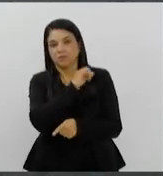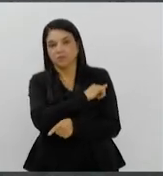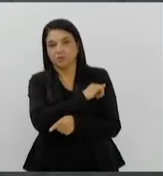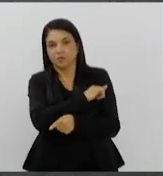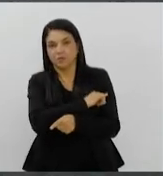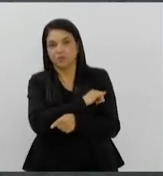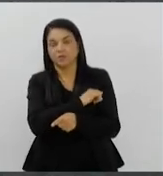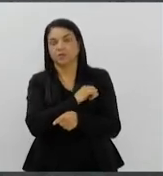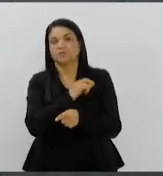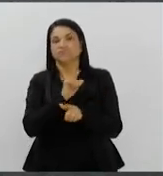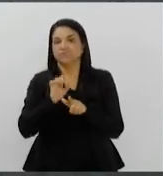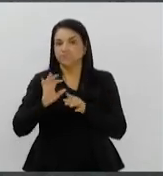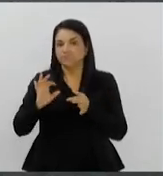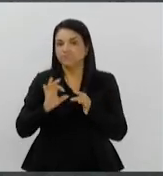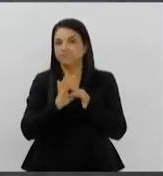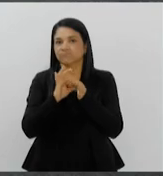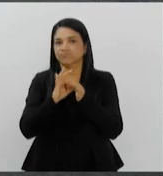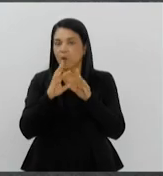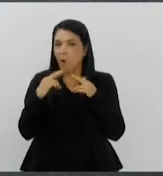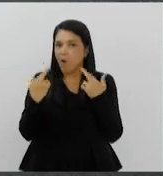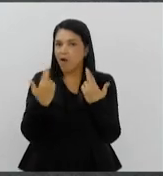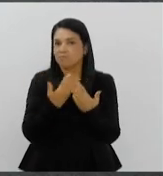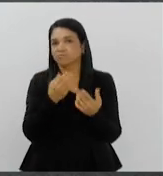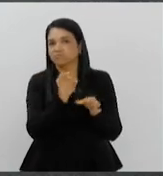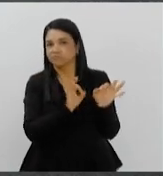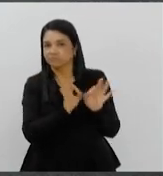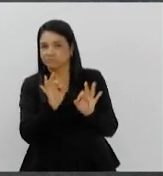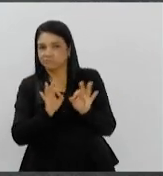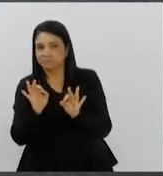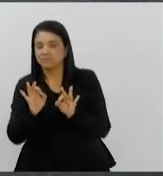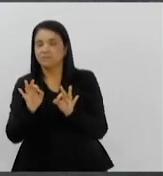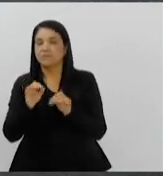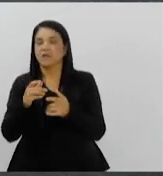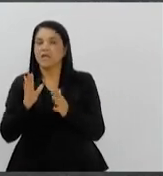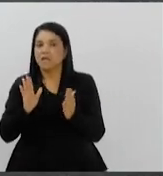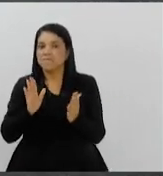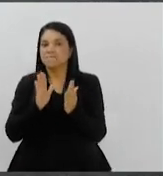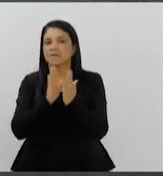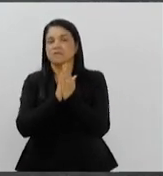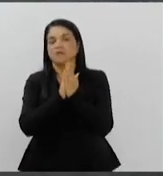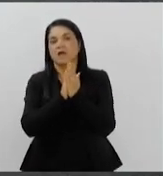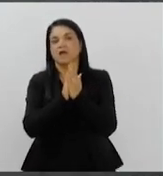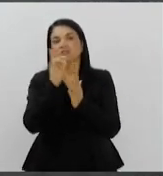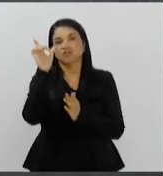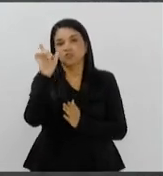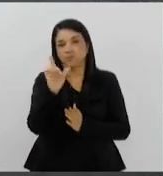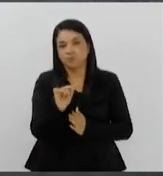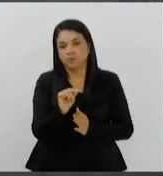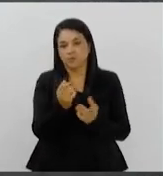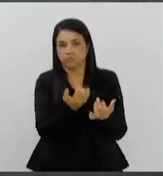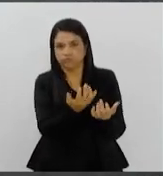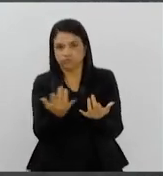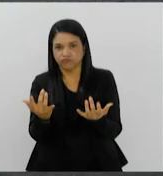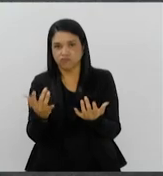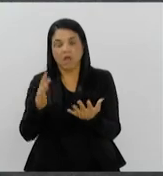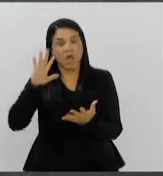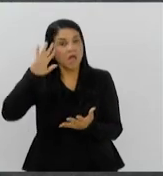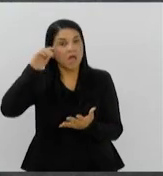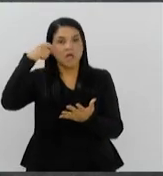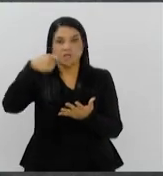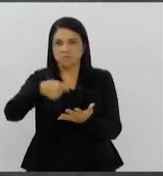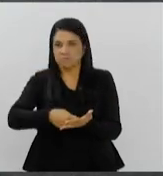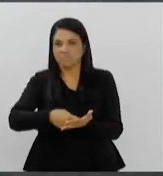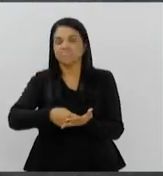possa enfrentar as queimadas de todas as formas, que a gente possa, seja revisando, endurecendo e aprimorando